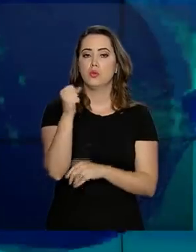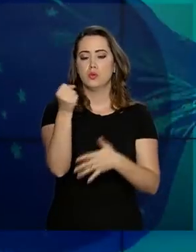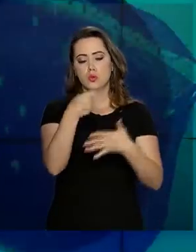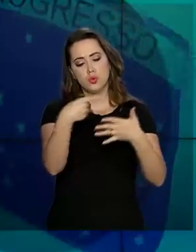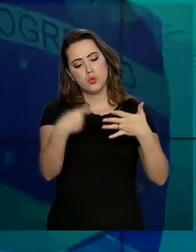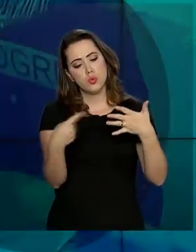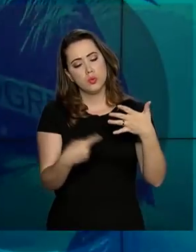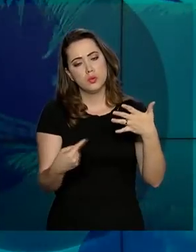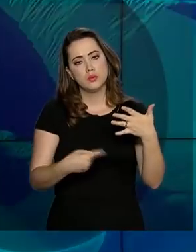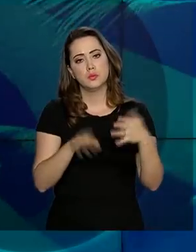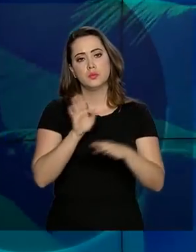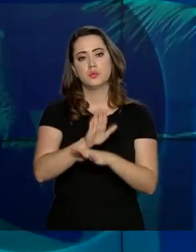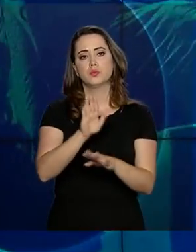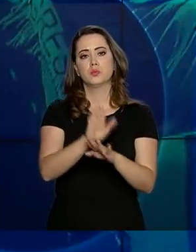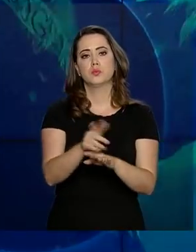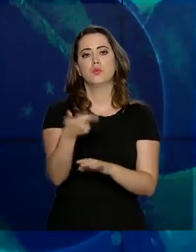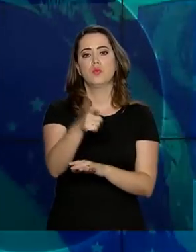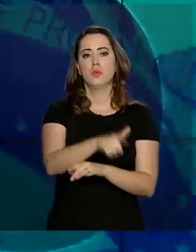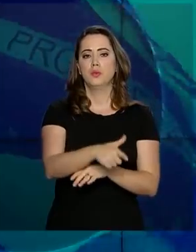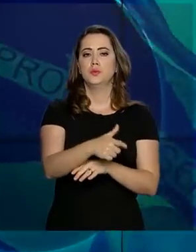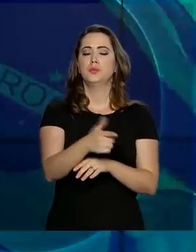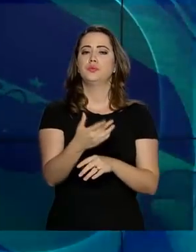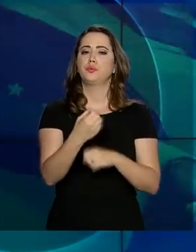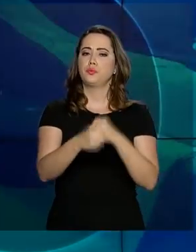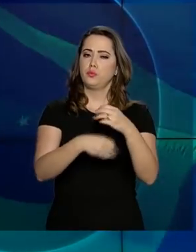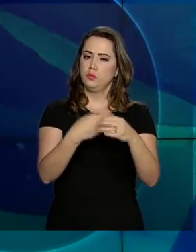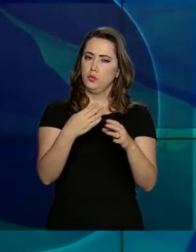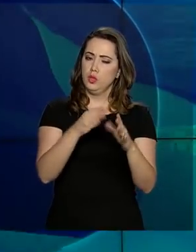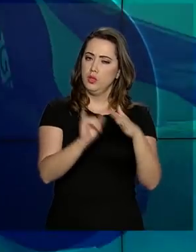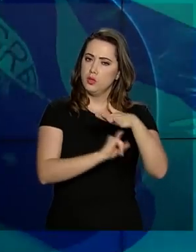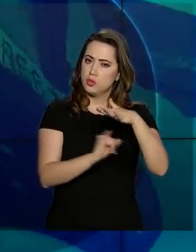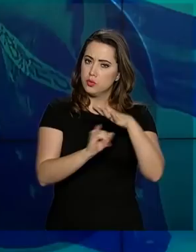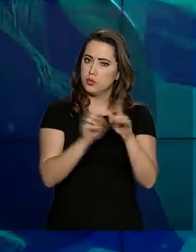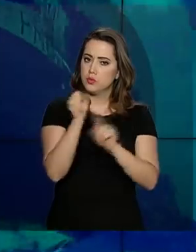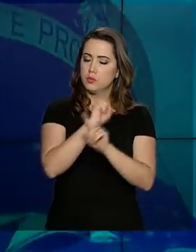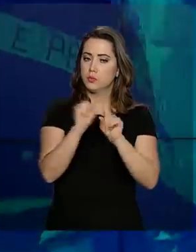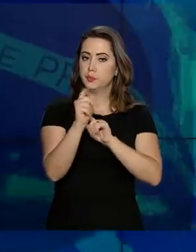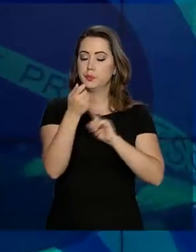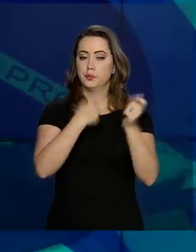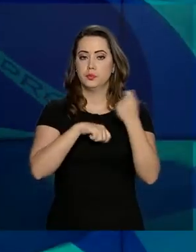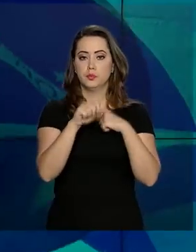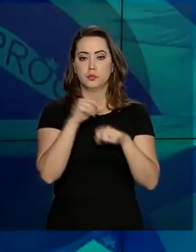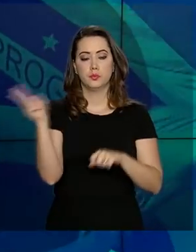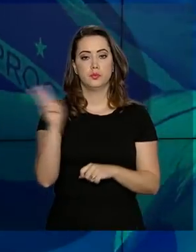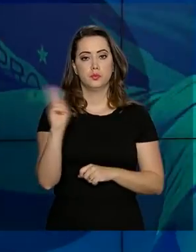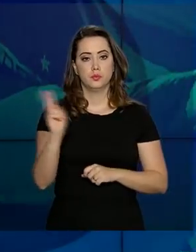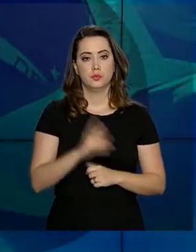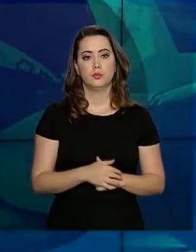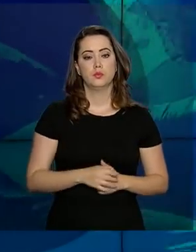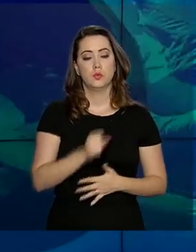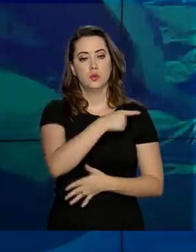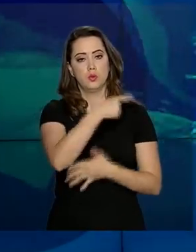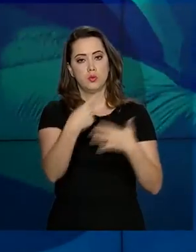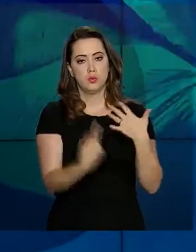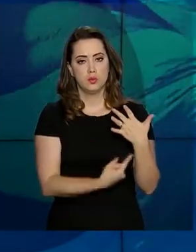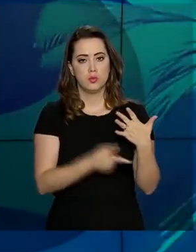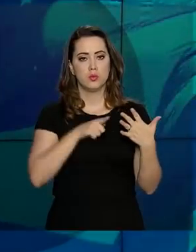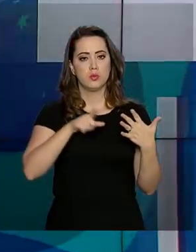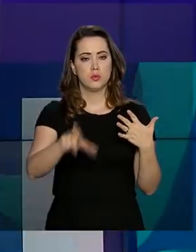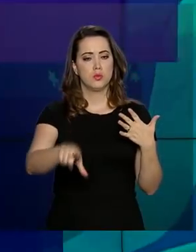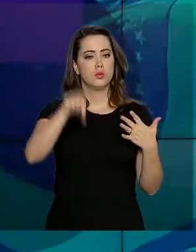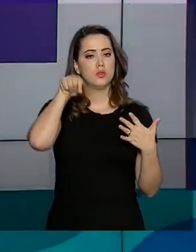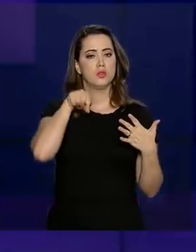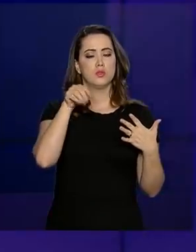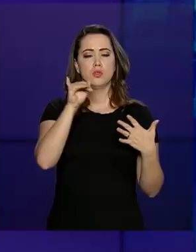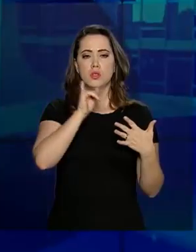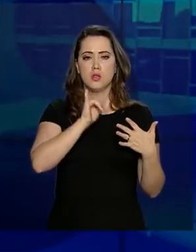que devem contribuir para a reconstrução institucional, social e econômica da Venezuela. Entre as medidas,